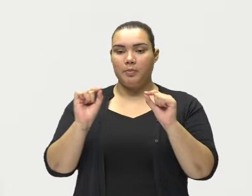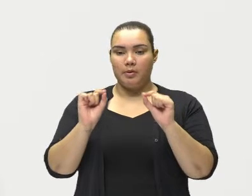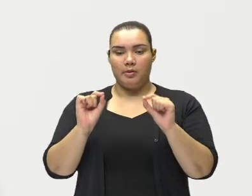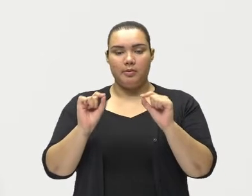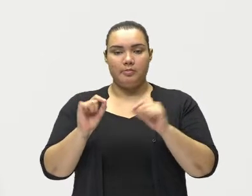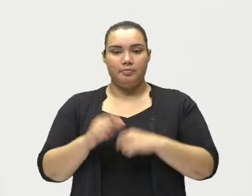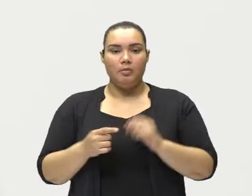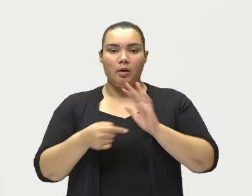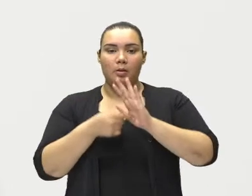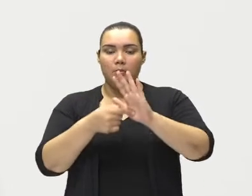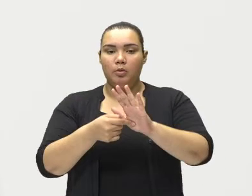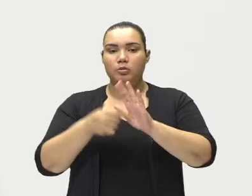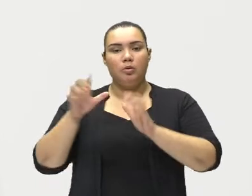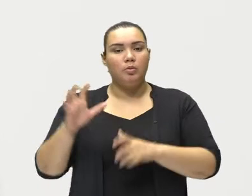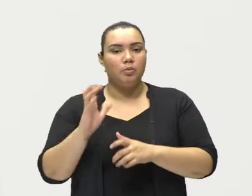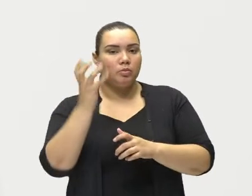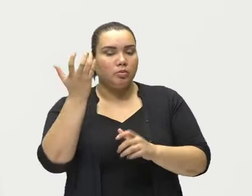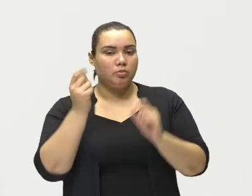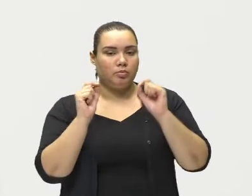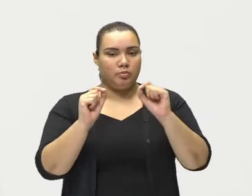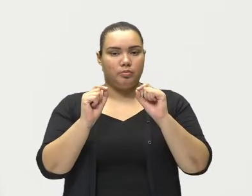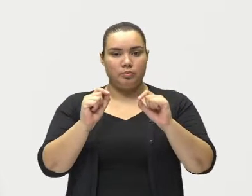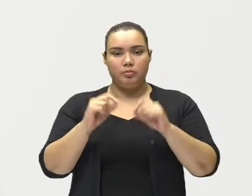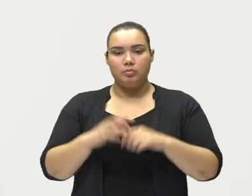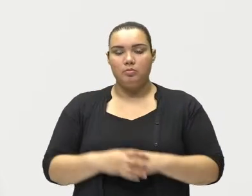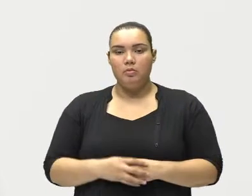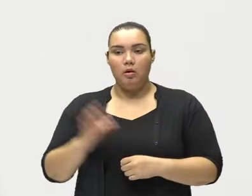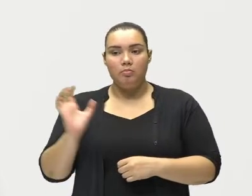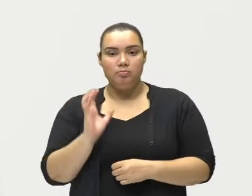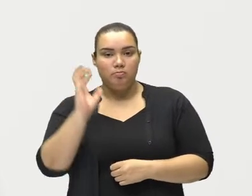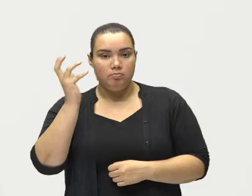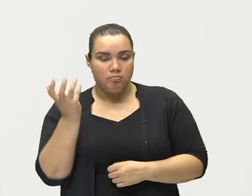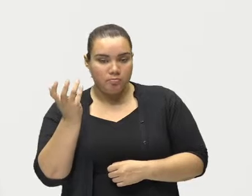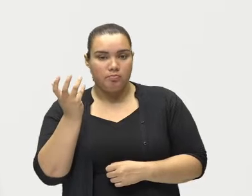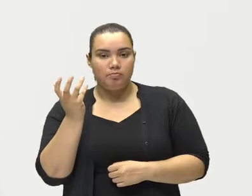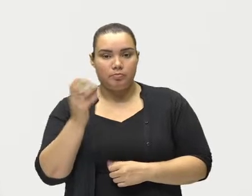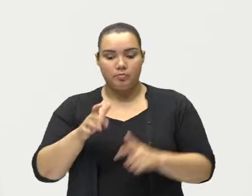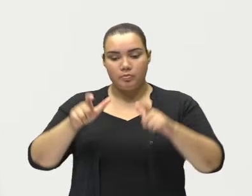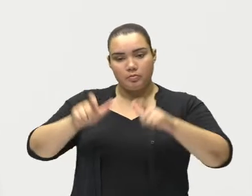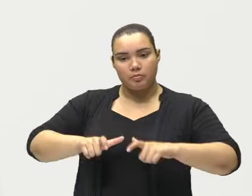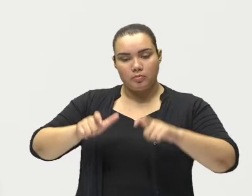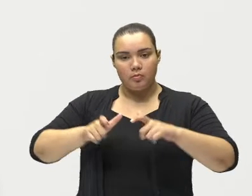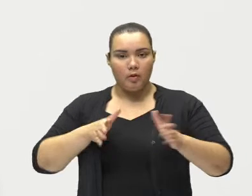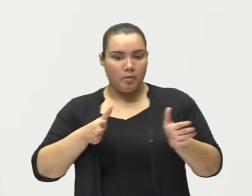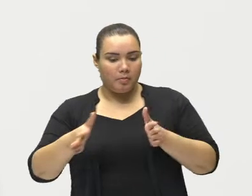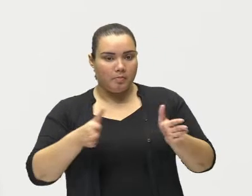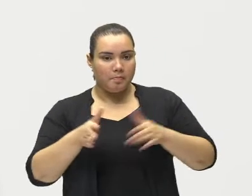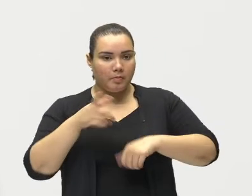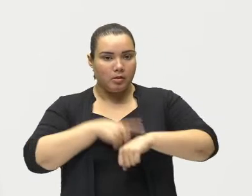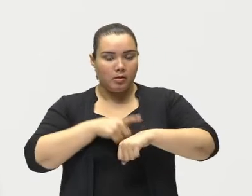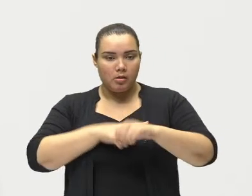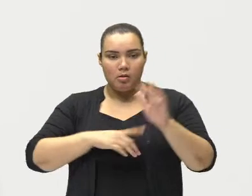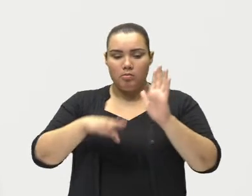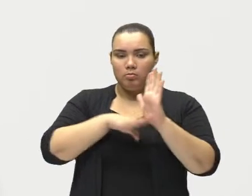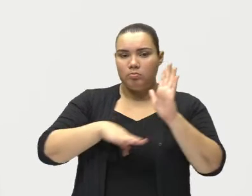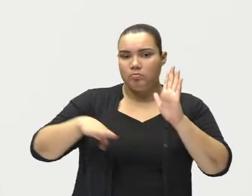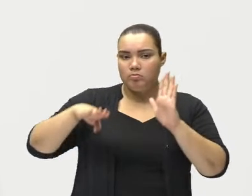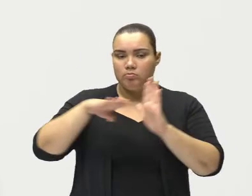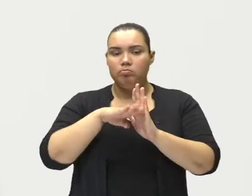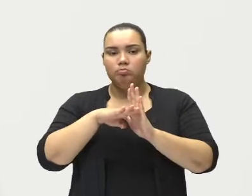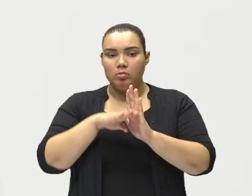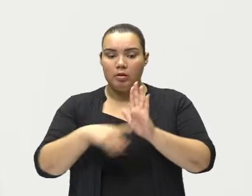só, indicar uma circunstância de modo, de lugar, de tempo, de intensidade,